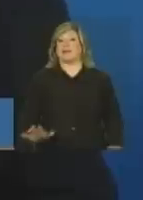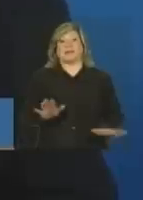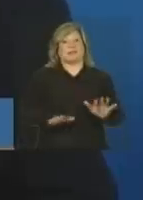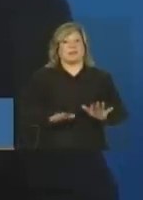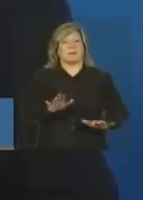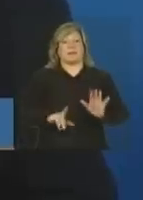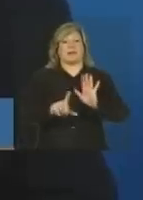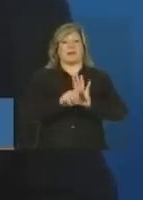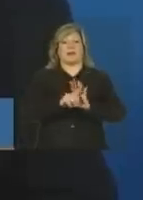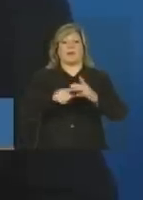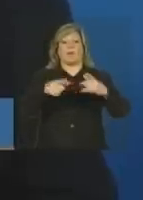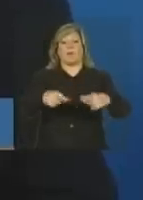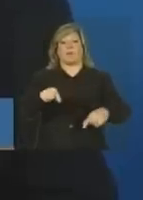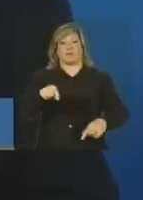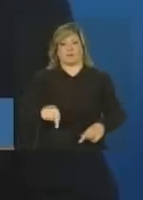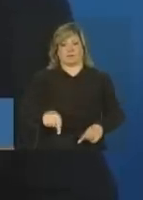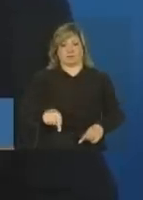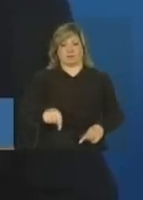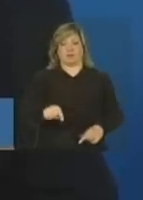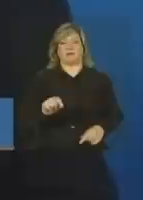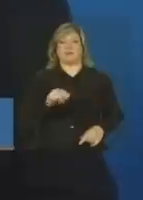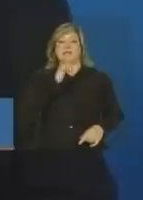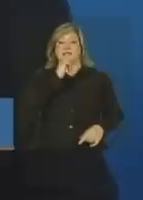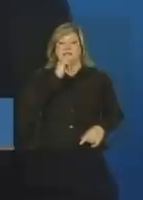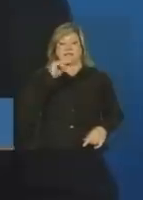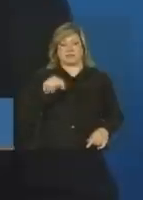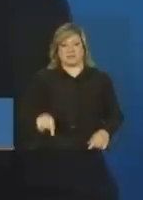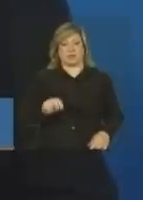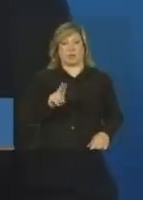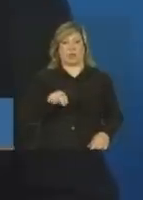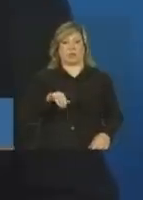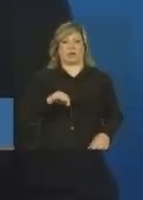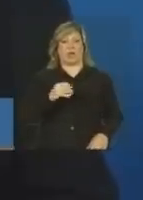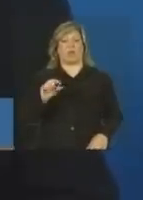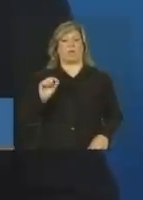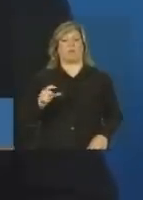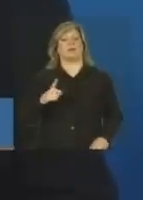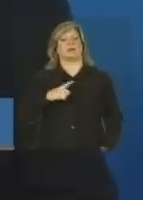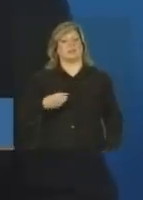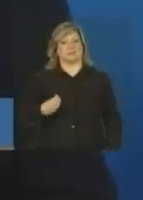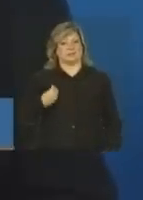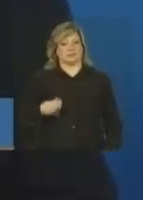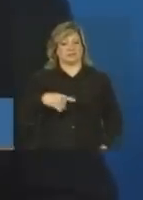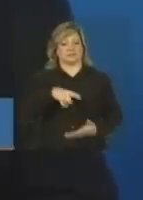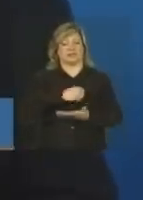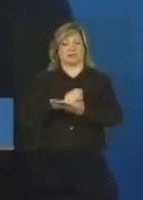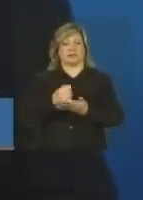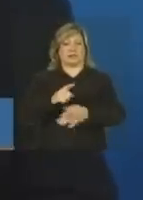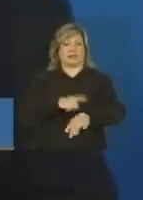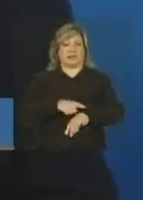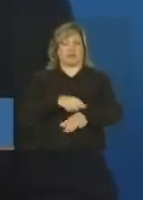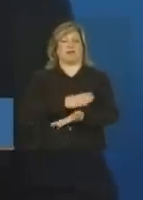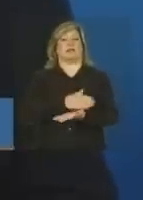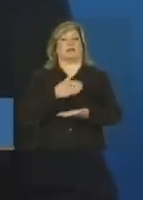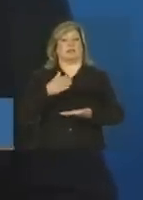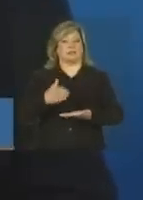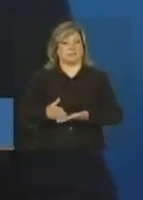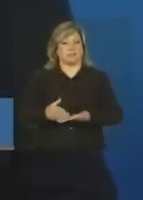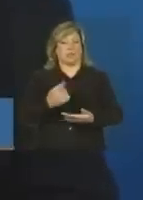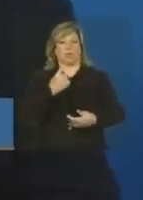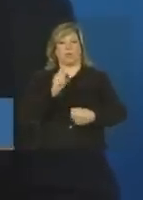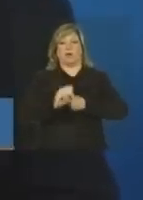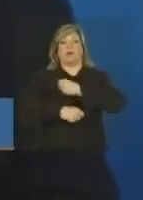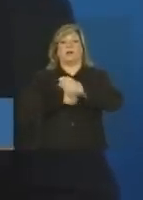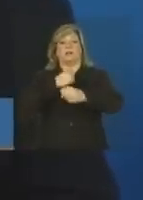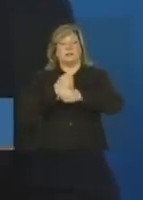depende da legislação local, né? No caso aqui da União, existe contratação por tempo determinado de um